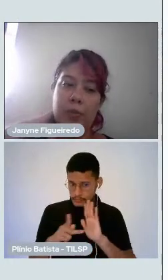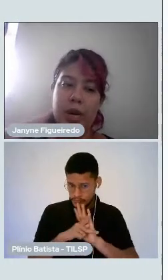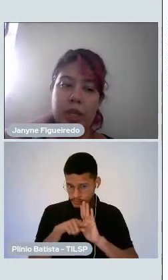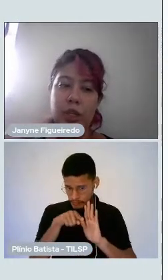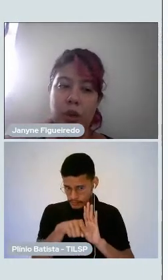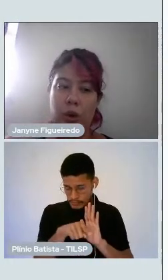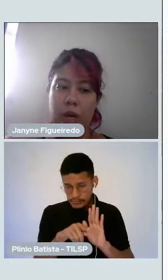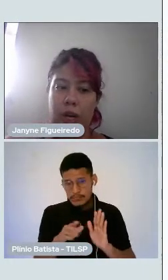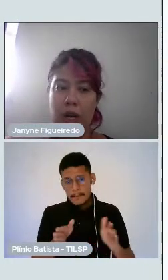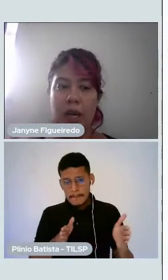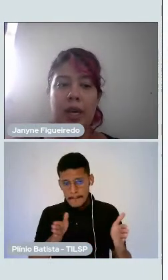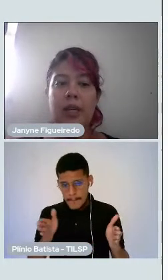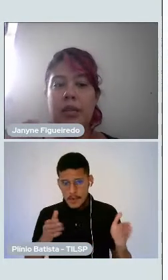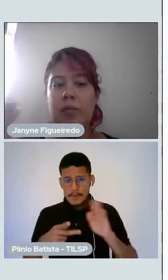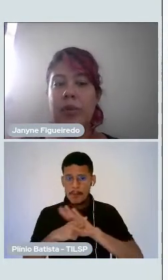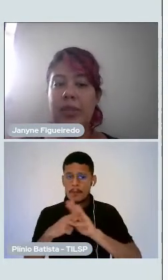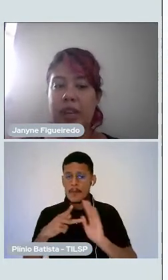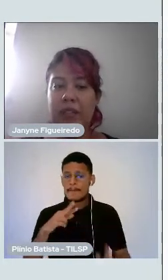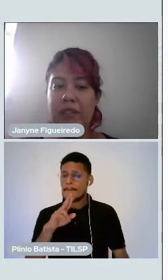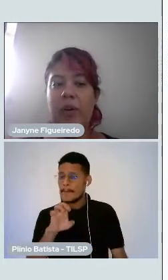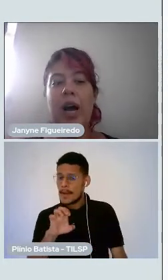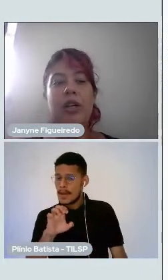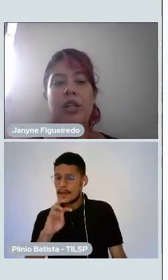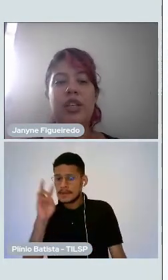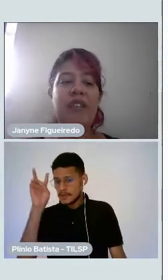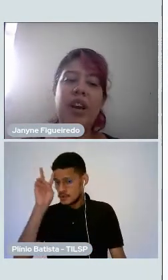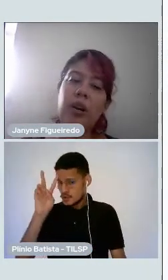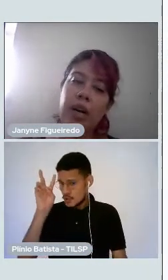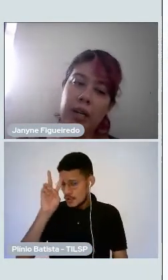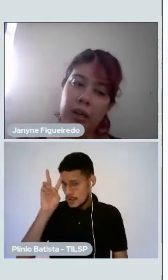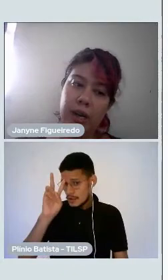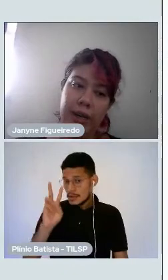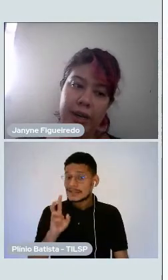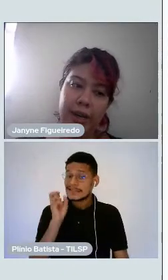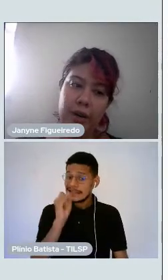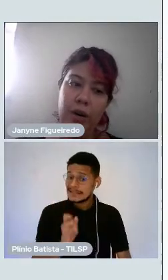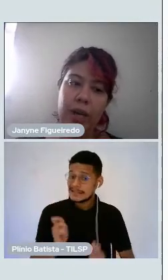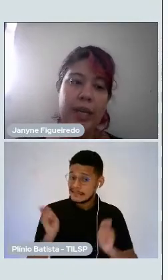ao período da pré-história e, se possível, a gente já vai